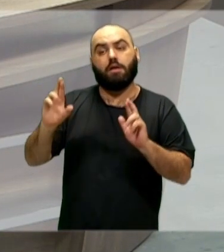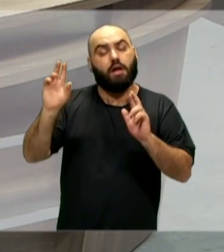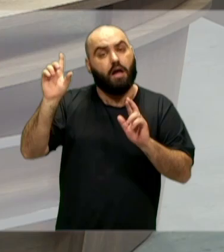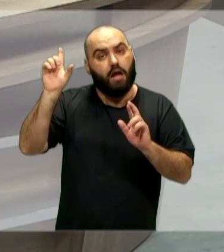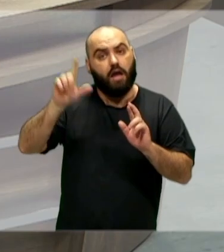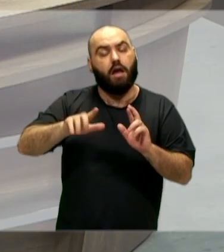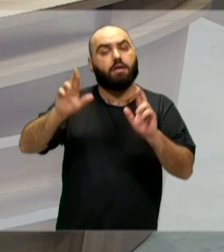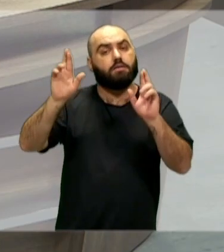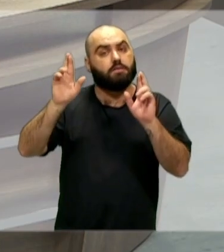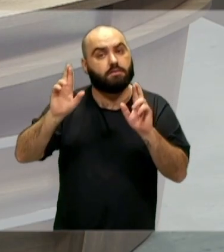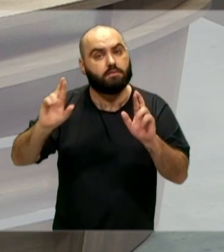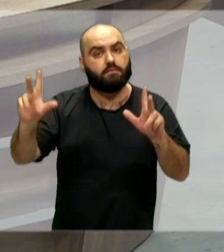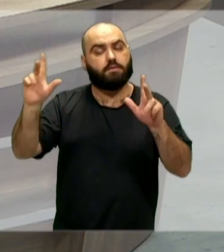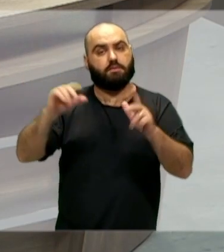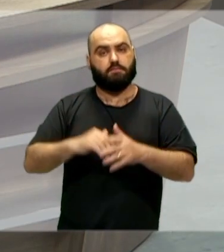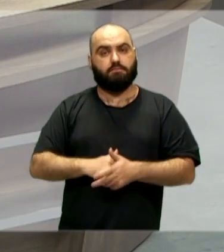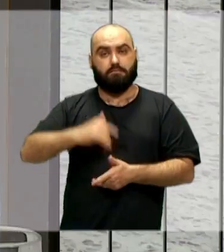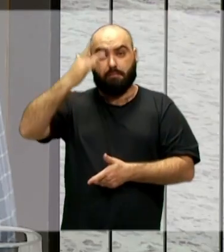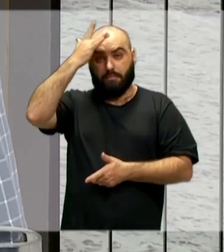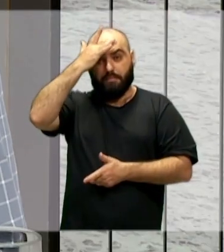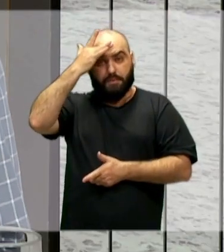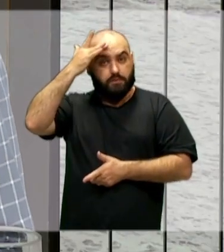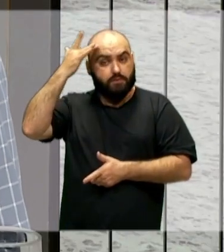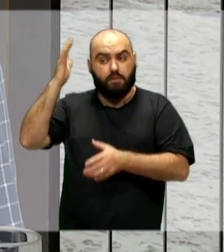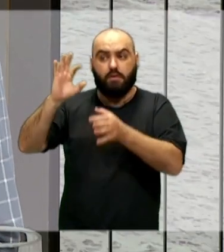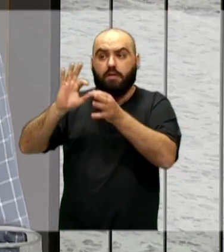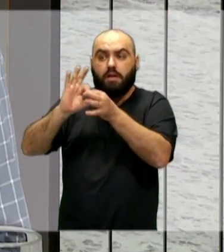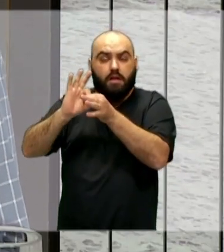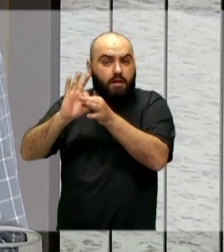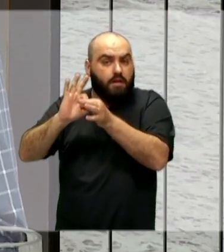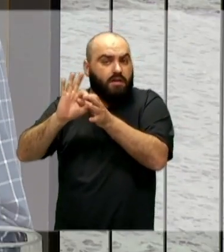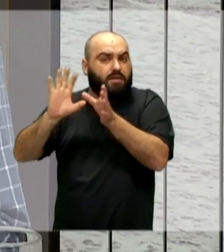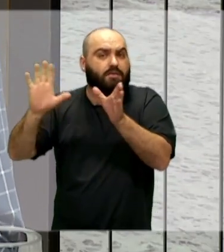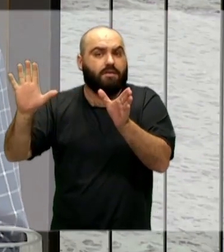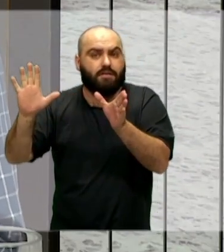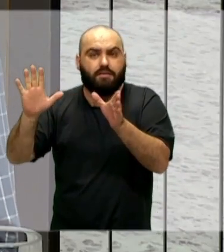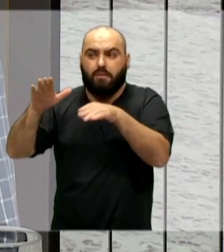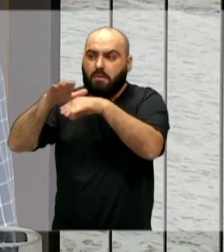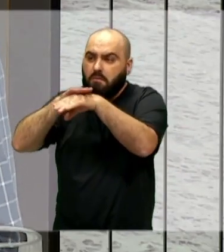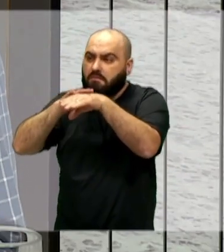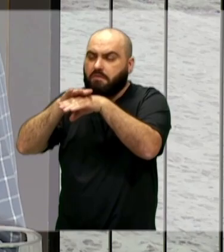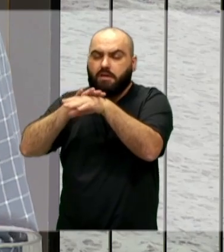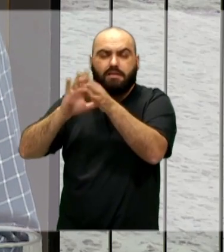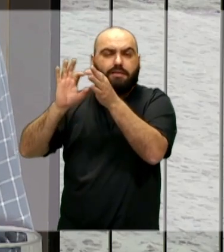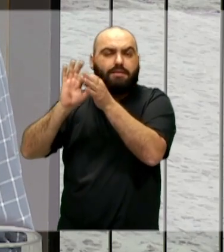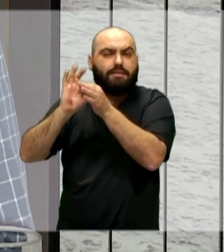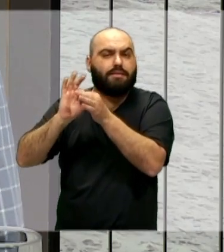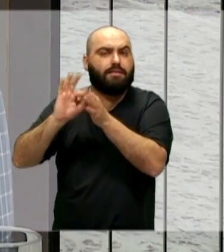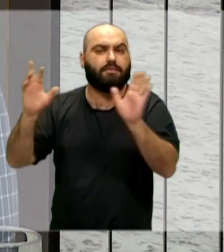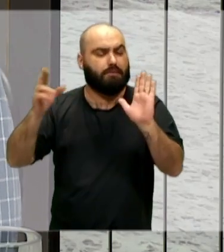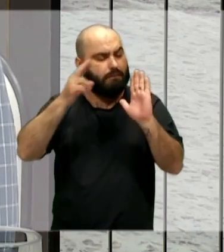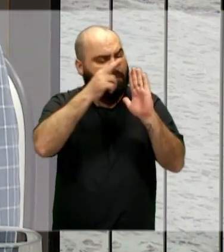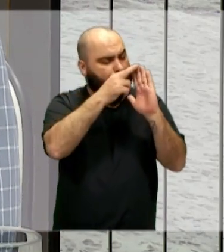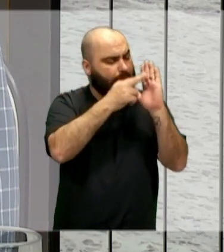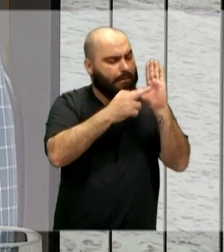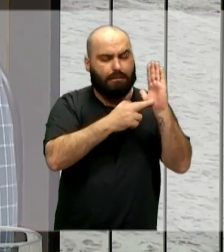A pessoa ela tem uma liberdade de fluir, de se entender de uma maneira que não segue esse padrão